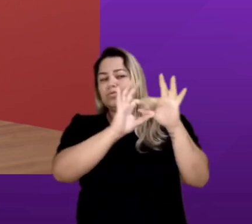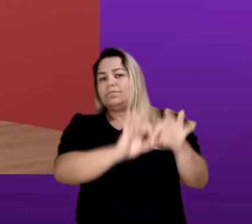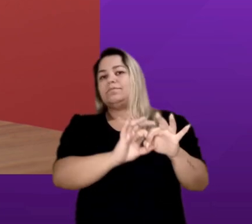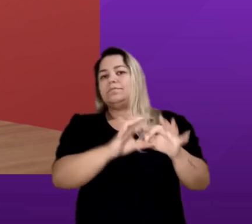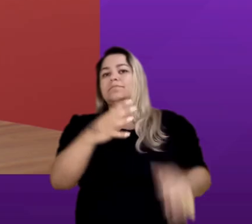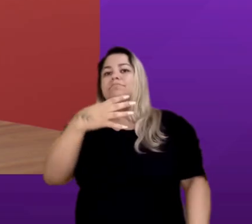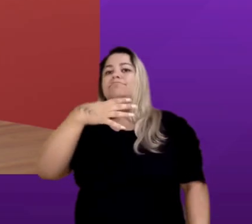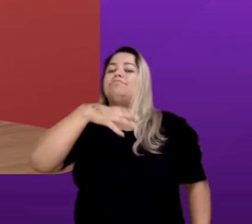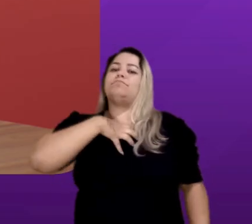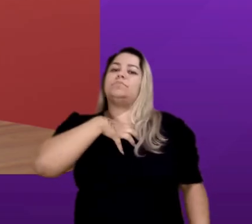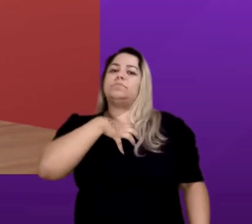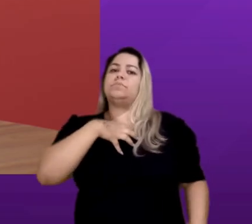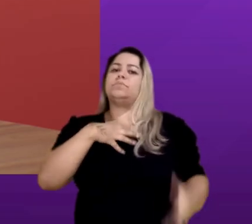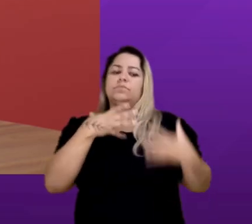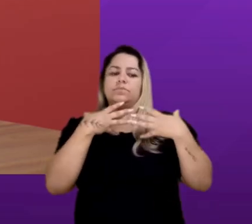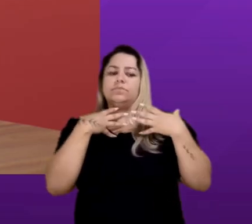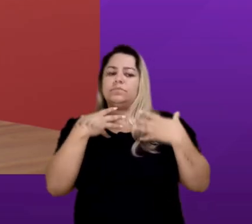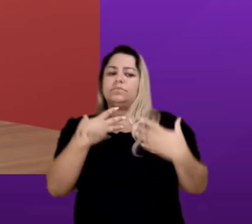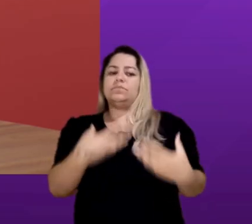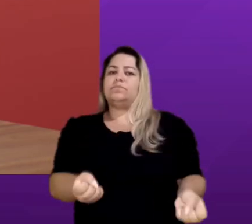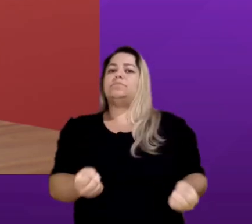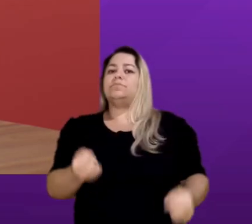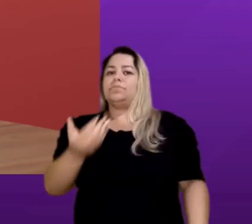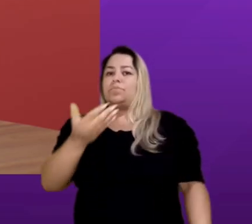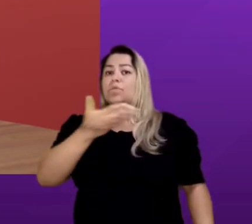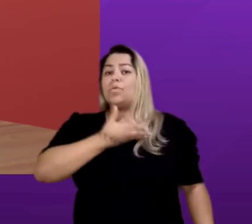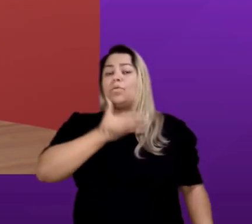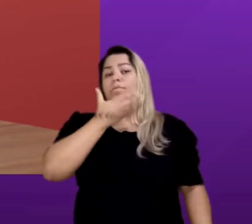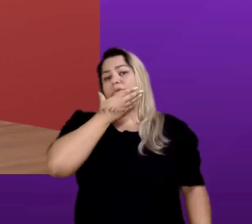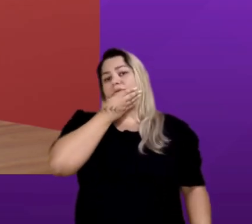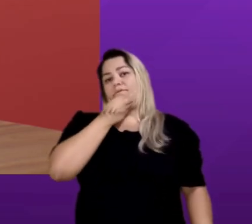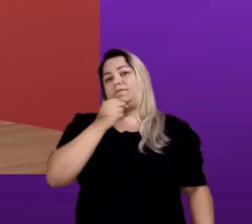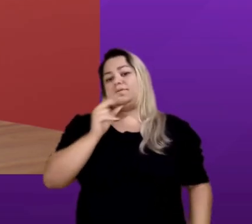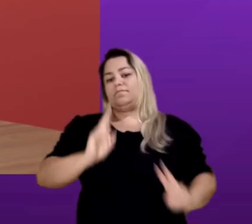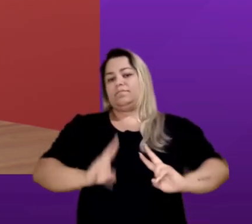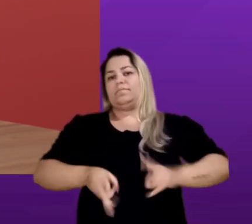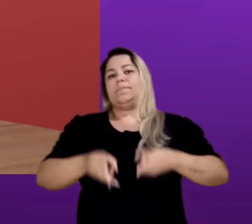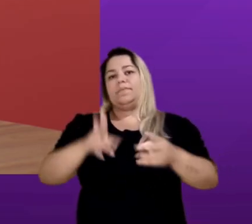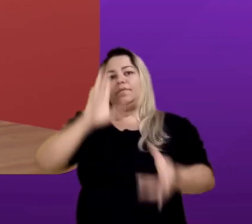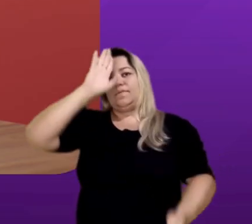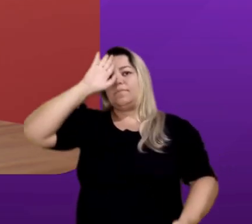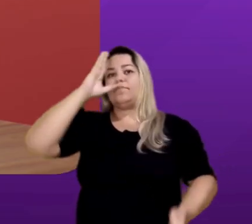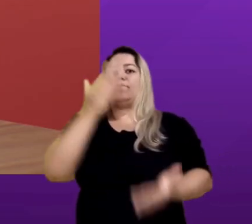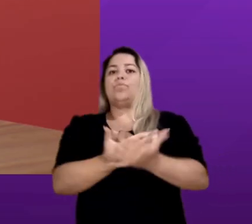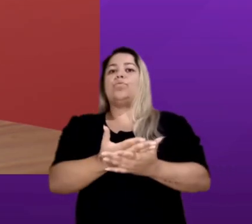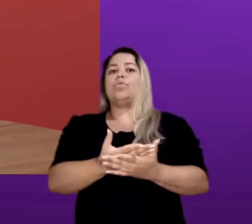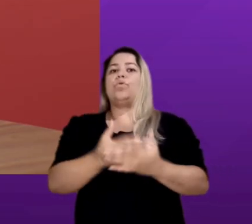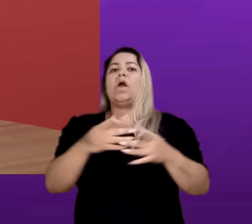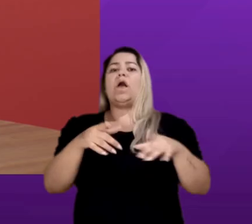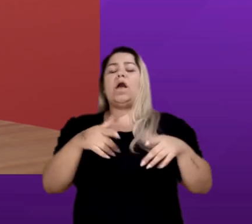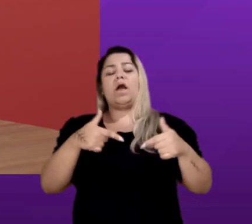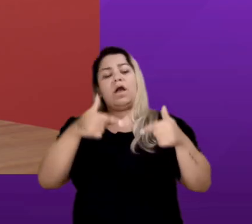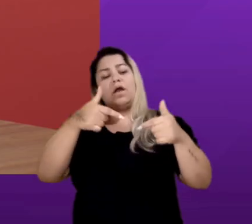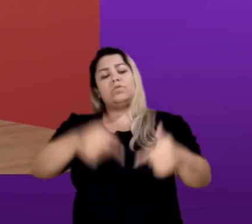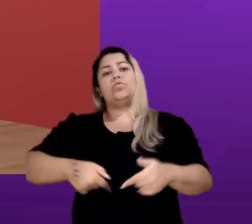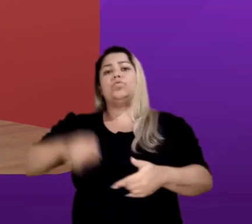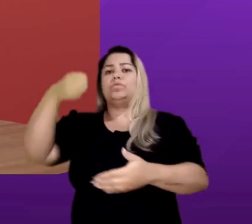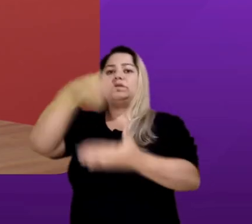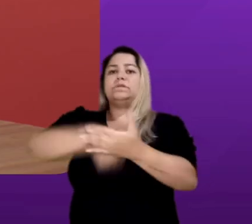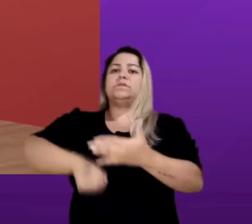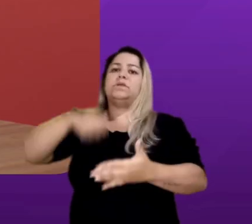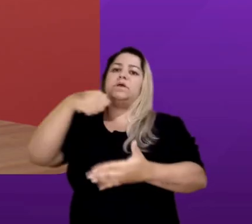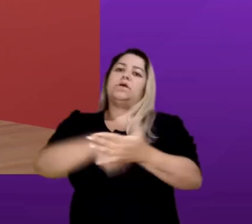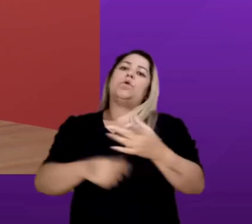de acolhida também com os companheiros, porque sempre acreditei que o combate à questão do machismo não